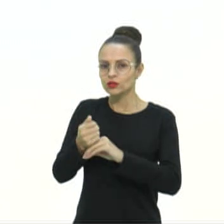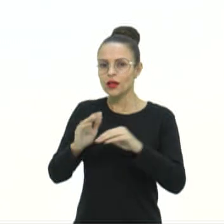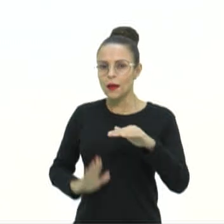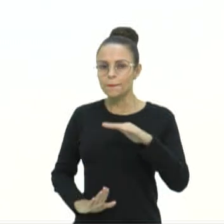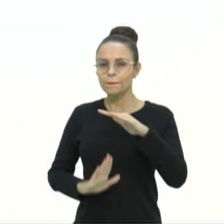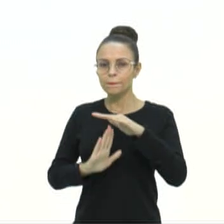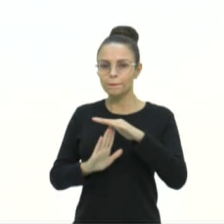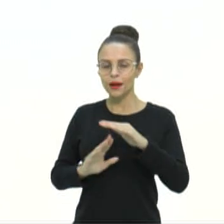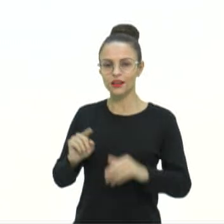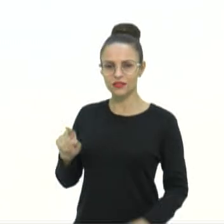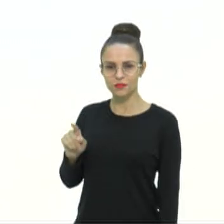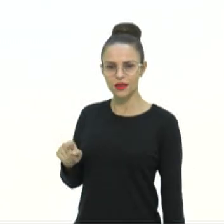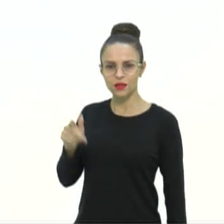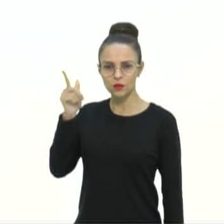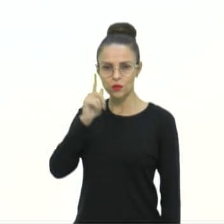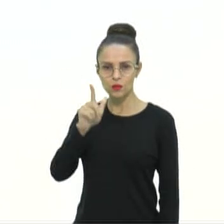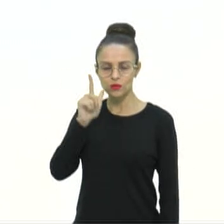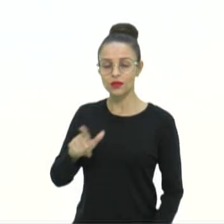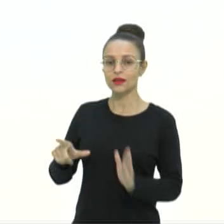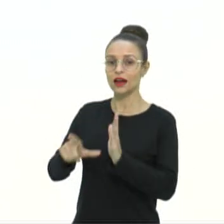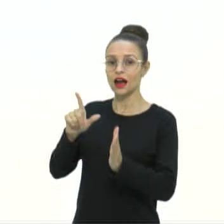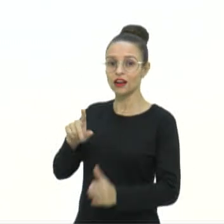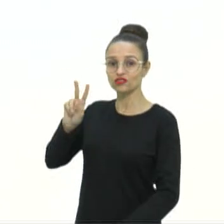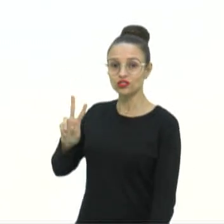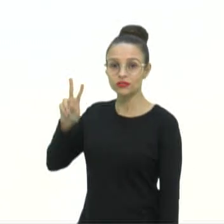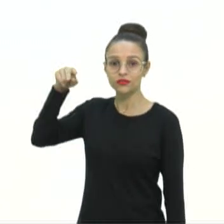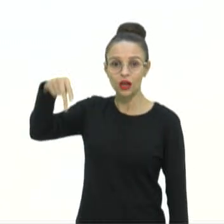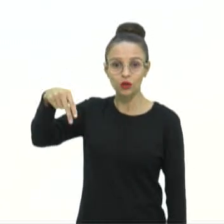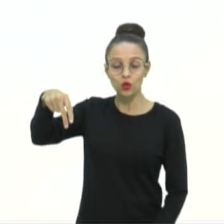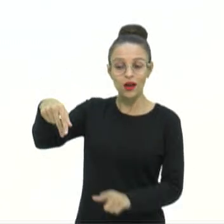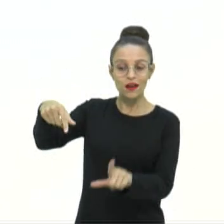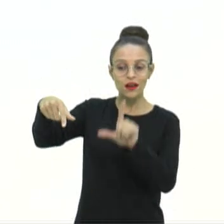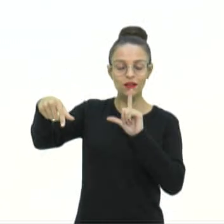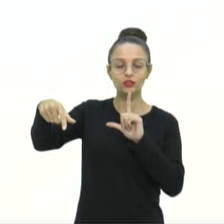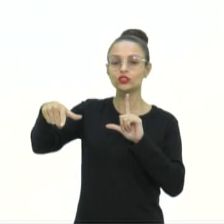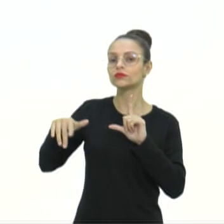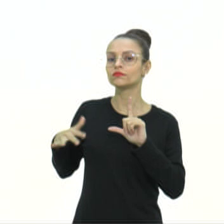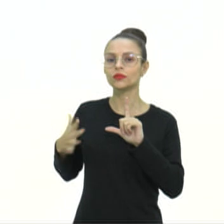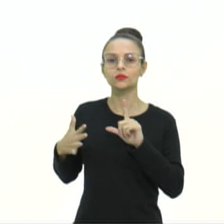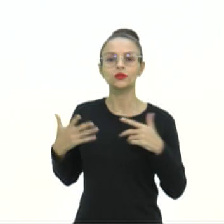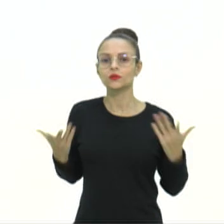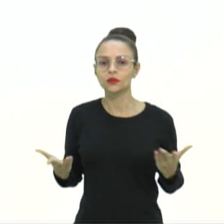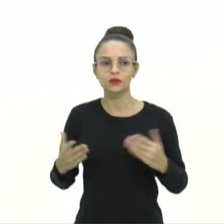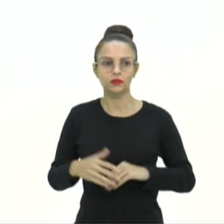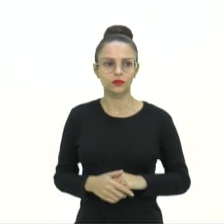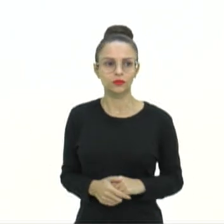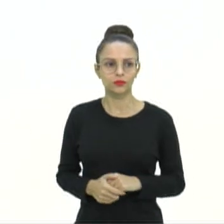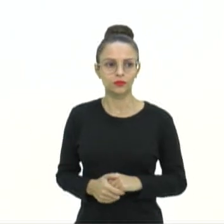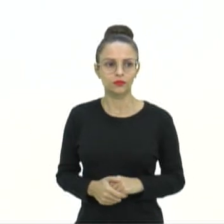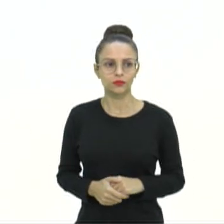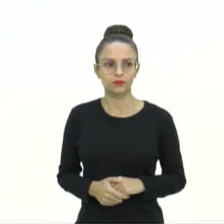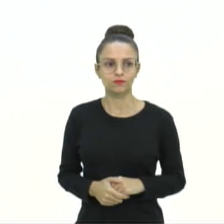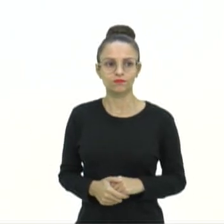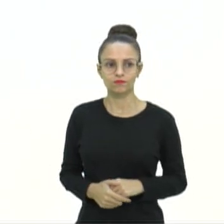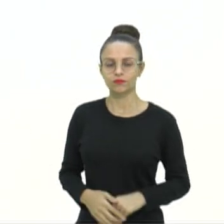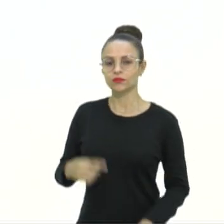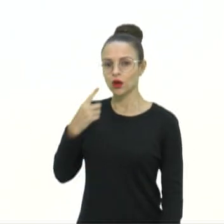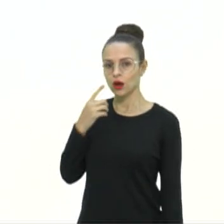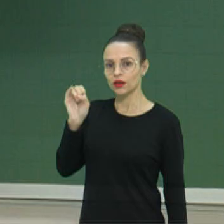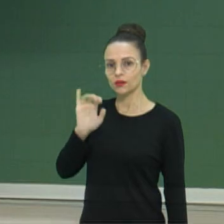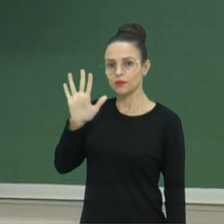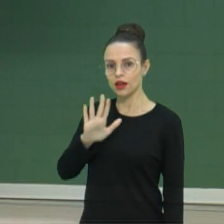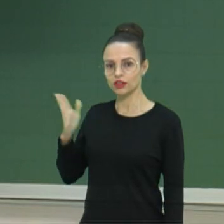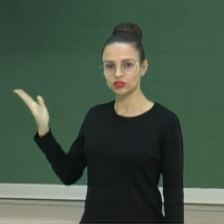máxima atingida pelo atleta antes do salto foi de aproximadamente... Então, a imagem está